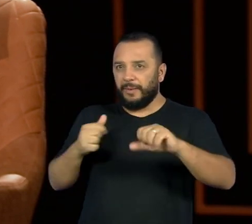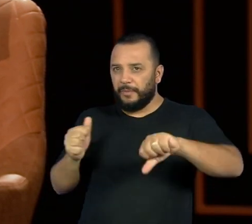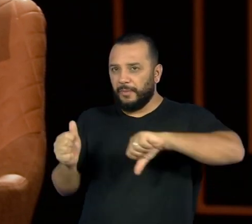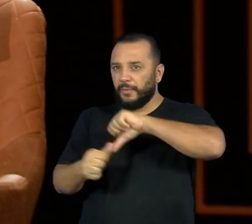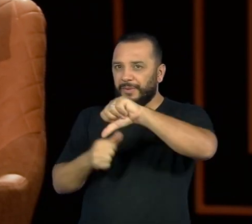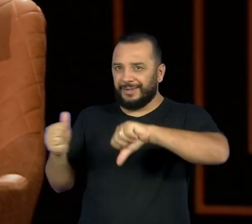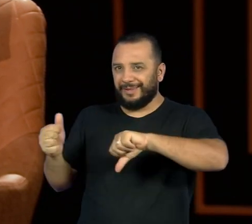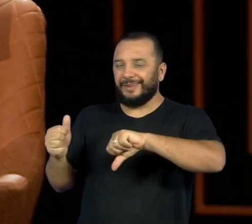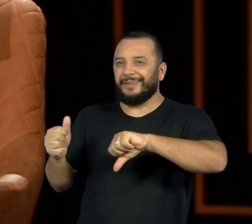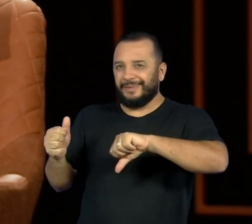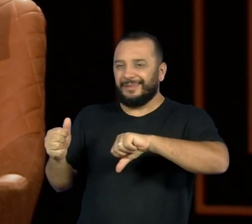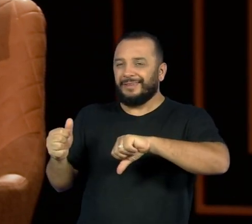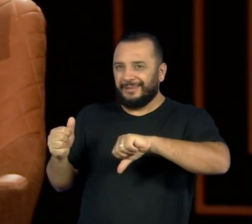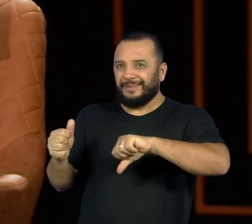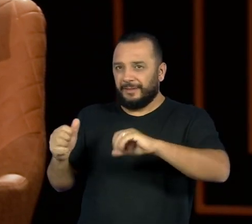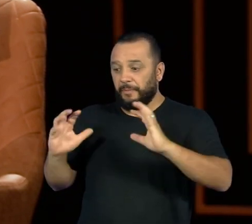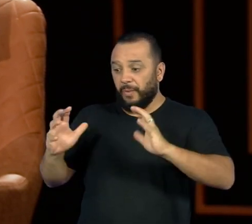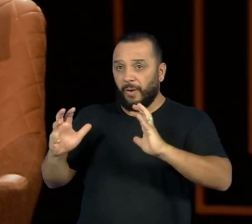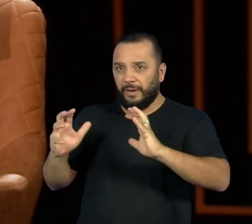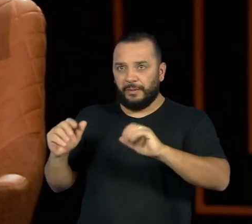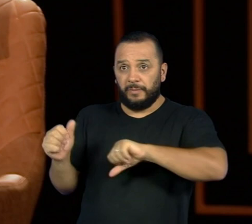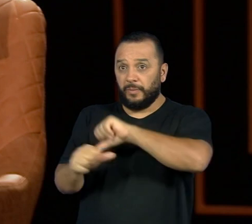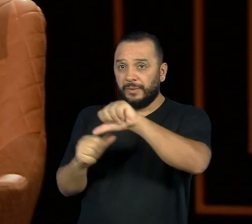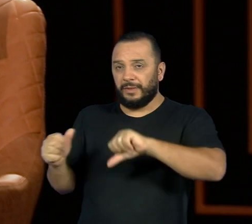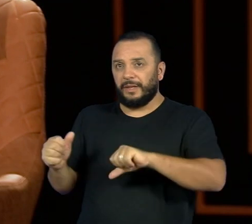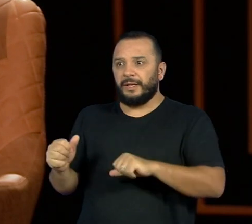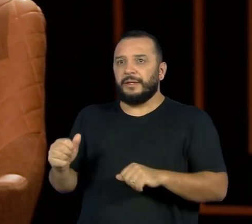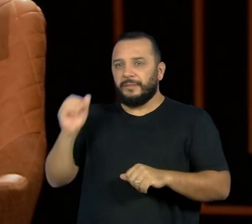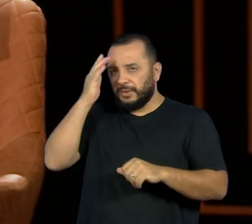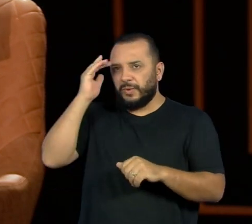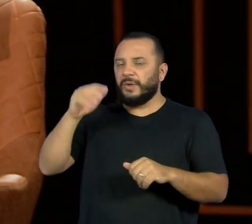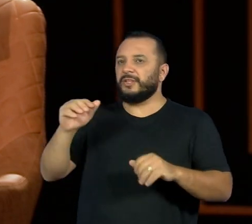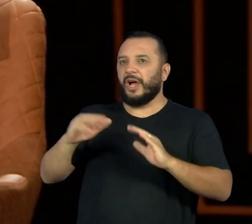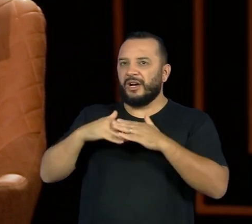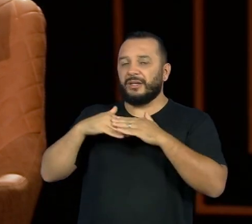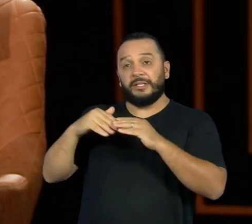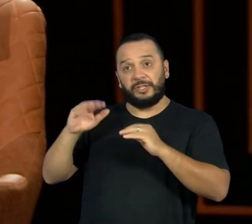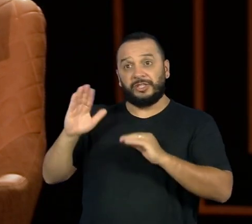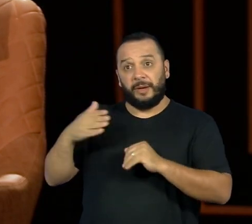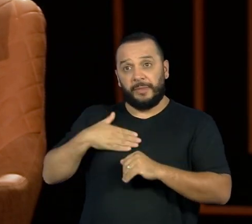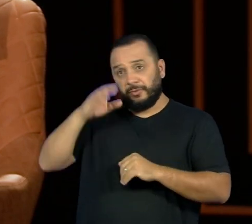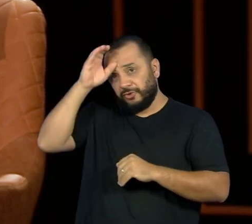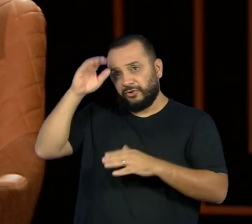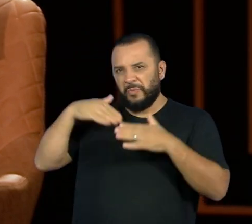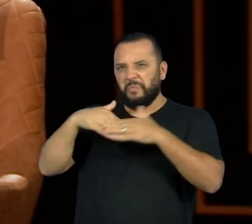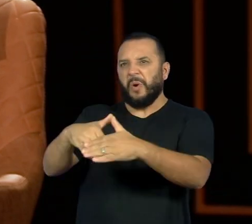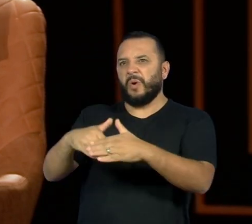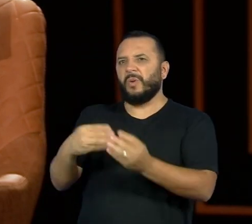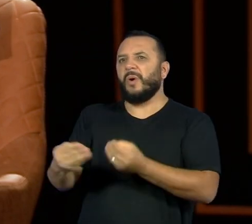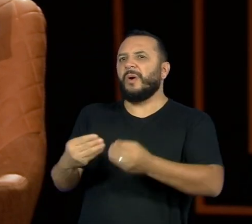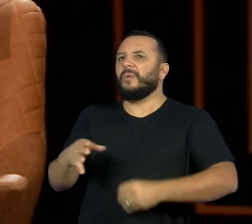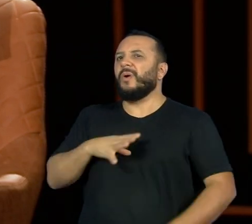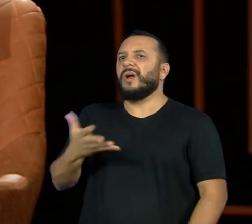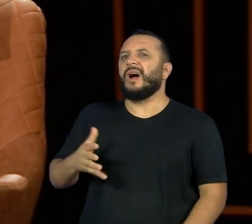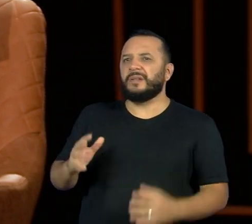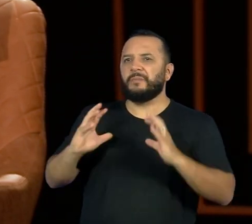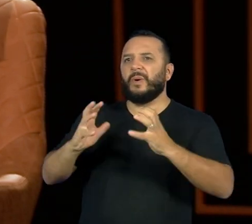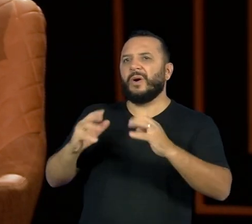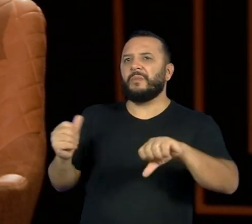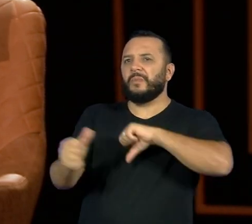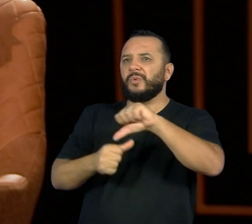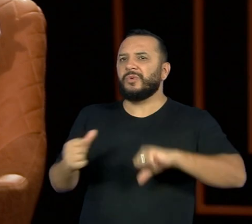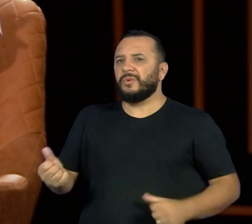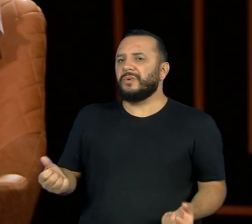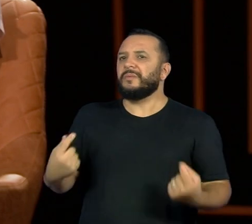fui chamada a atenção dele no camarim, quase acabou comigo. Como é que eu tive coragem de fazer aquilo